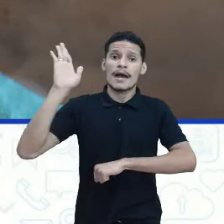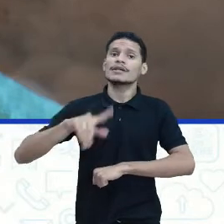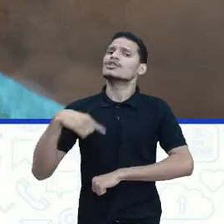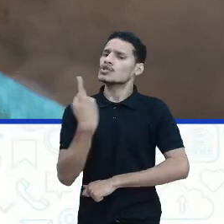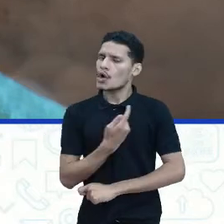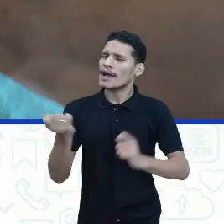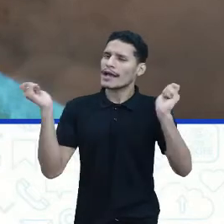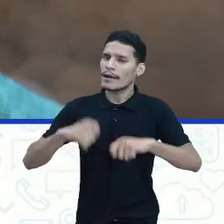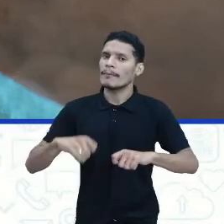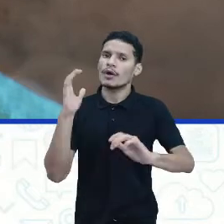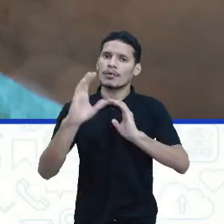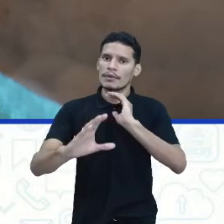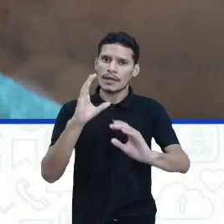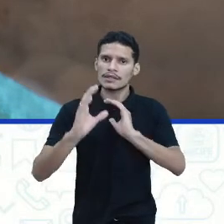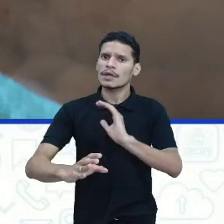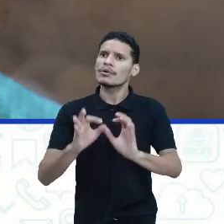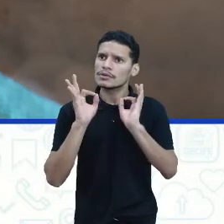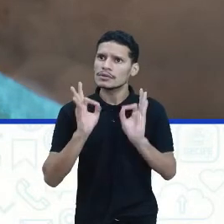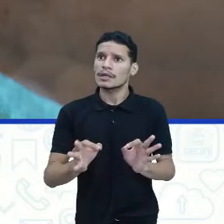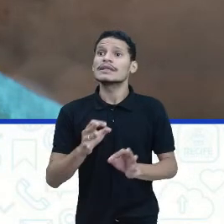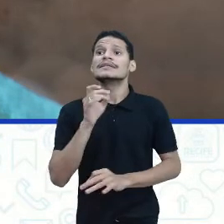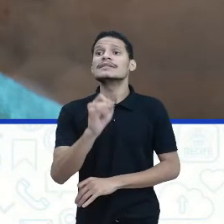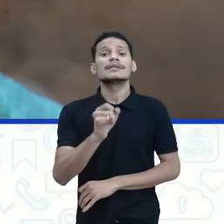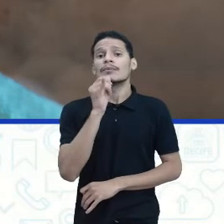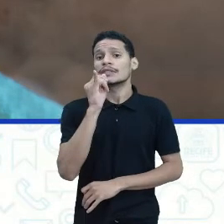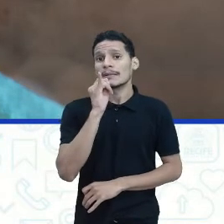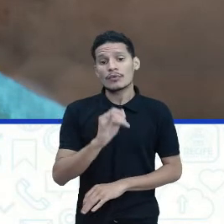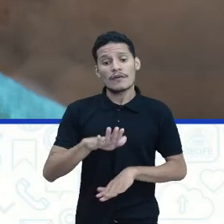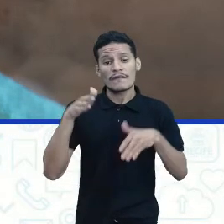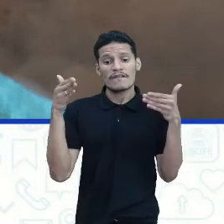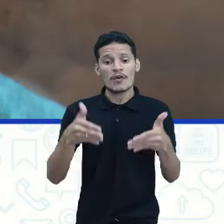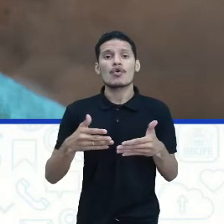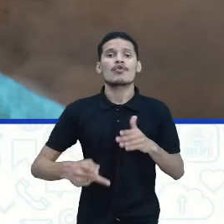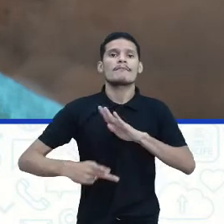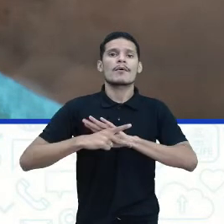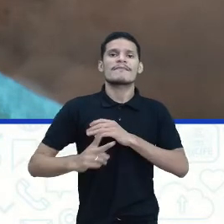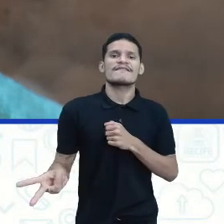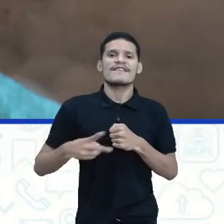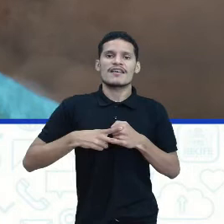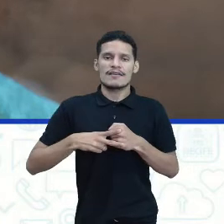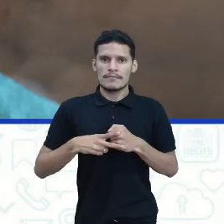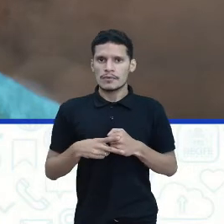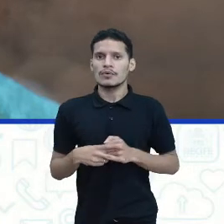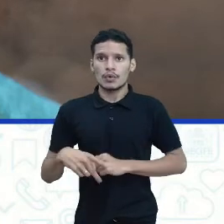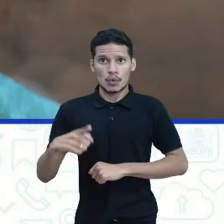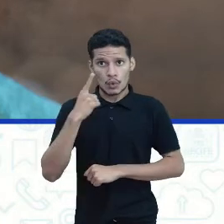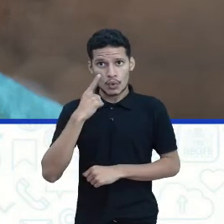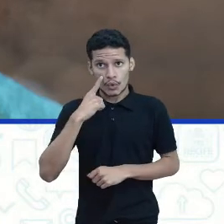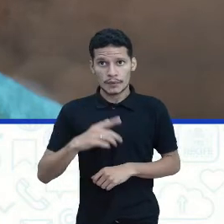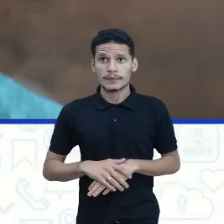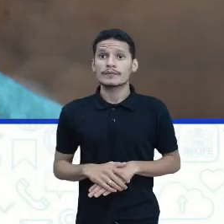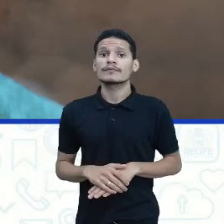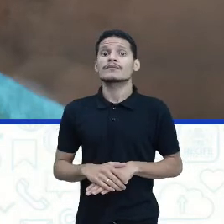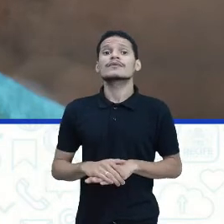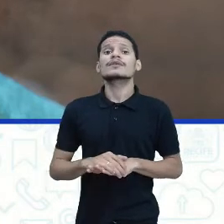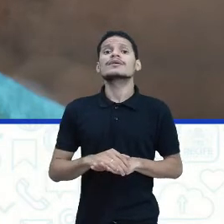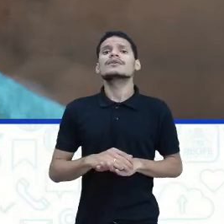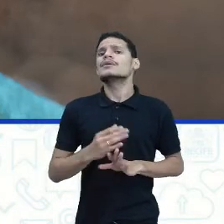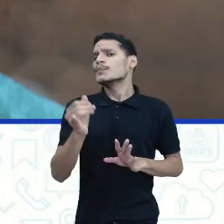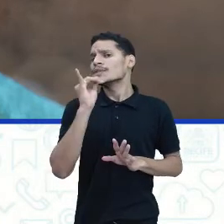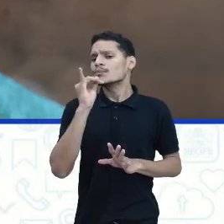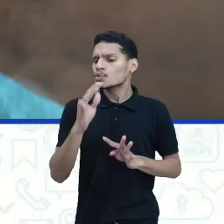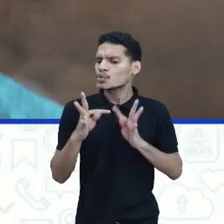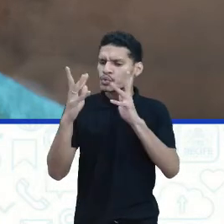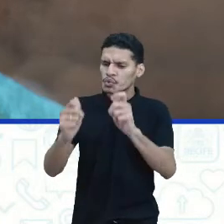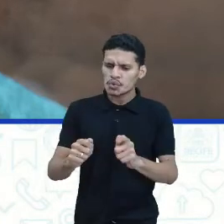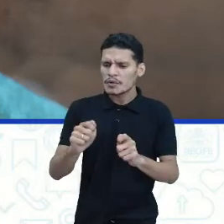uma comunicação mais efetiva. Se a gente for para onde? Se a gente for para os verbos. Perceba aí, ó. Vamos ignorar tudo que ela